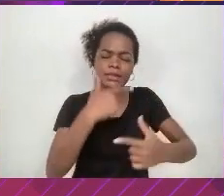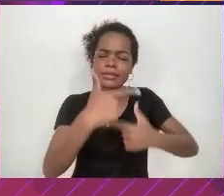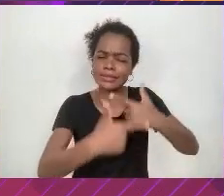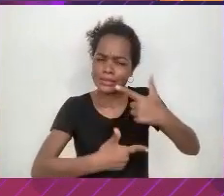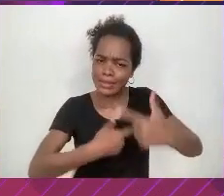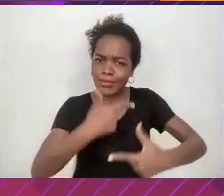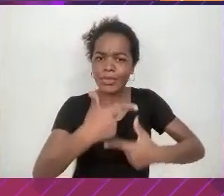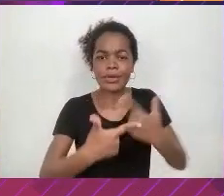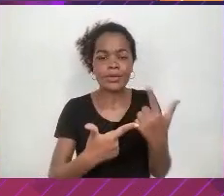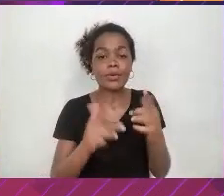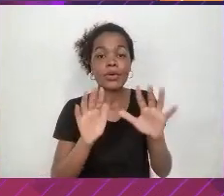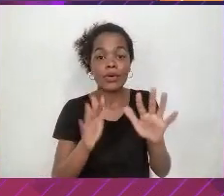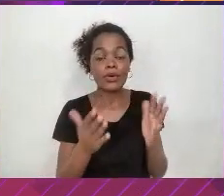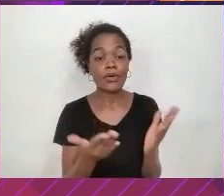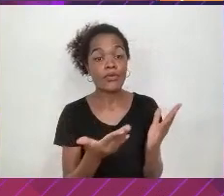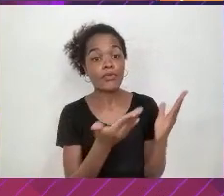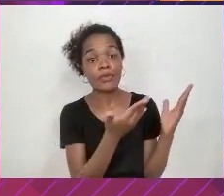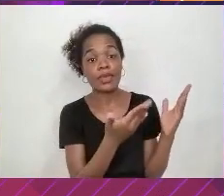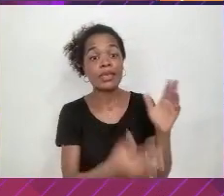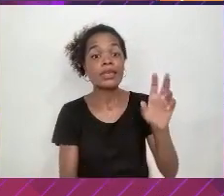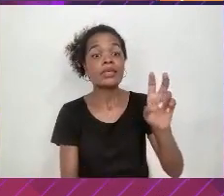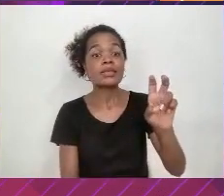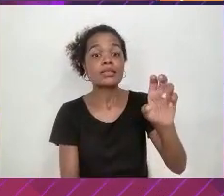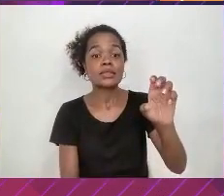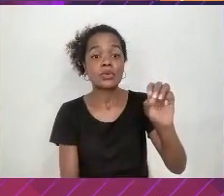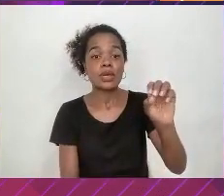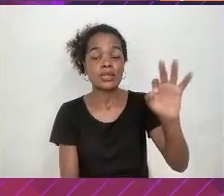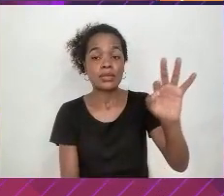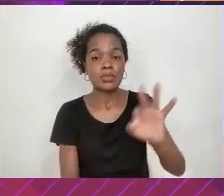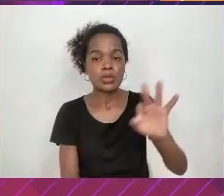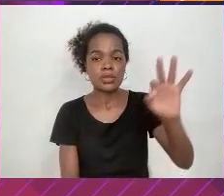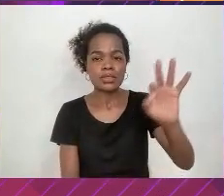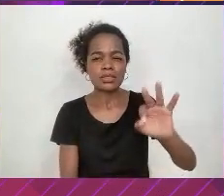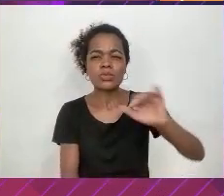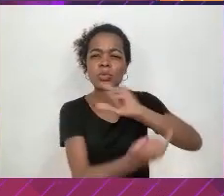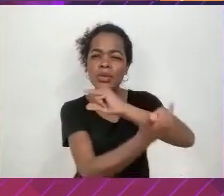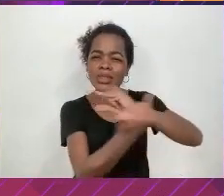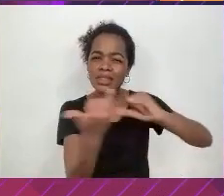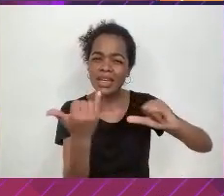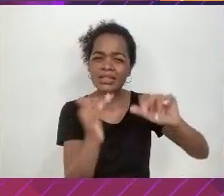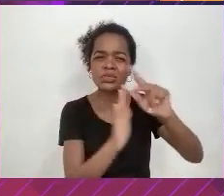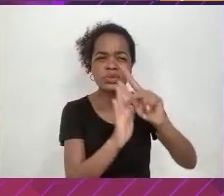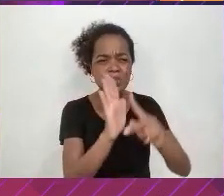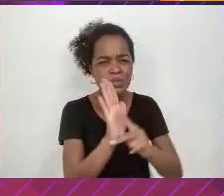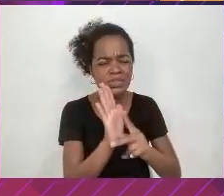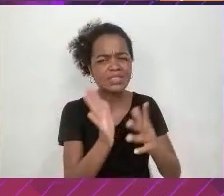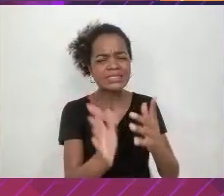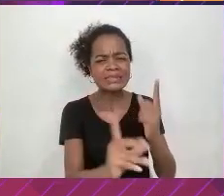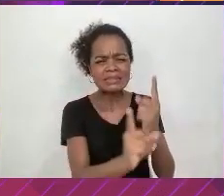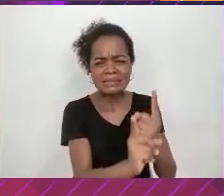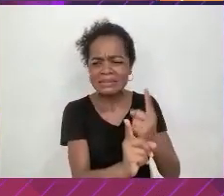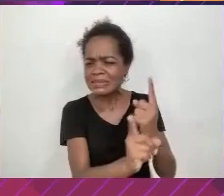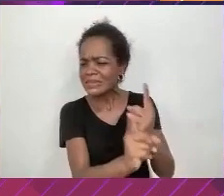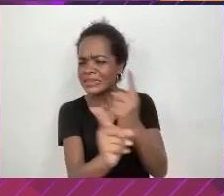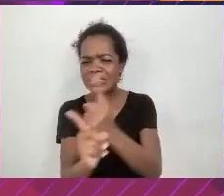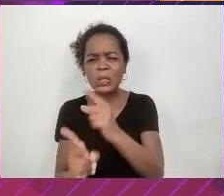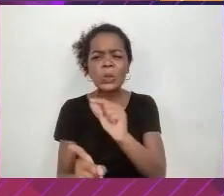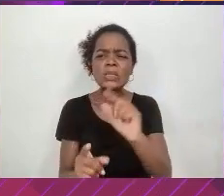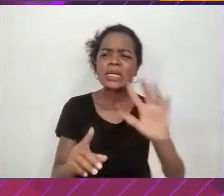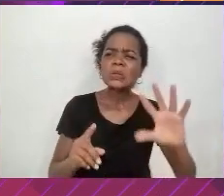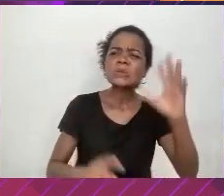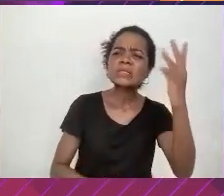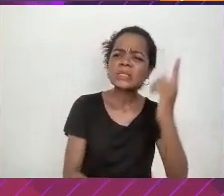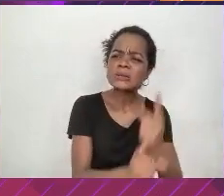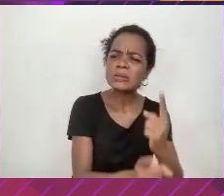vê aqui, 50%, metade ali do nosso projeto, a gente ficou descobrindo o que é que está acontecendo. Por quê? Porque a gente